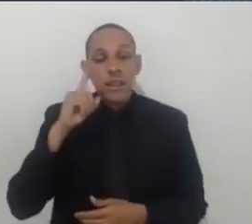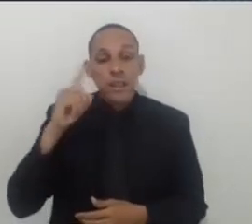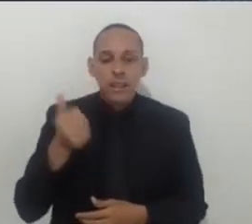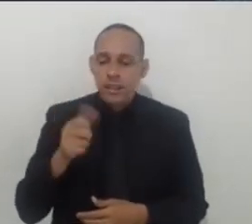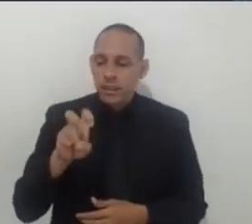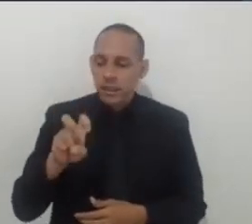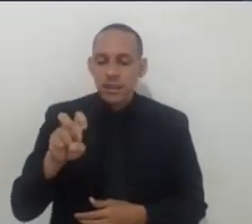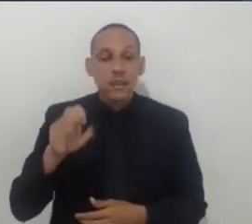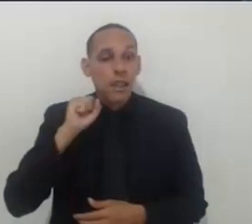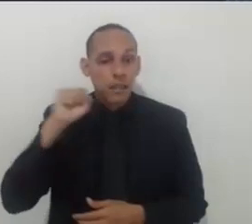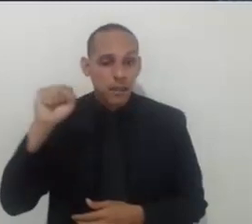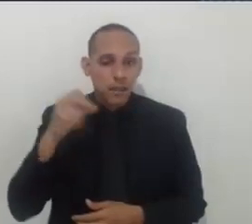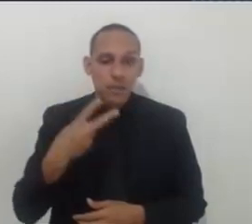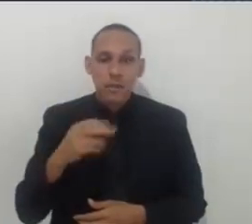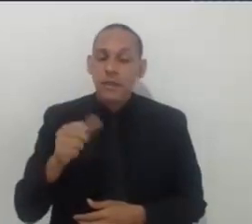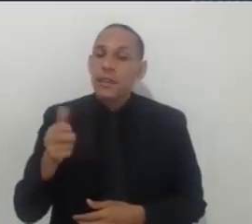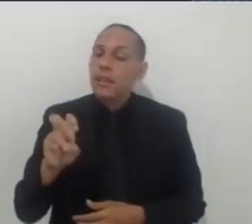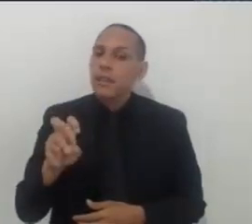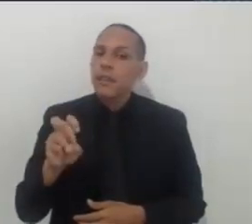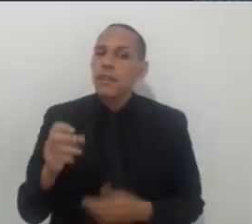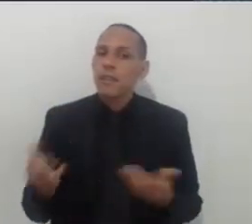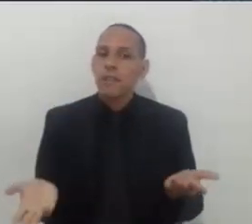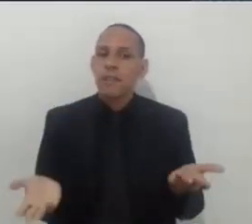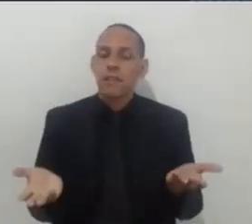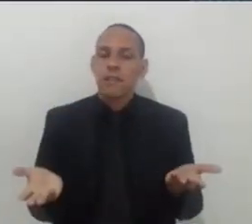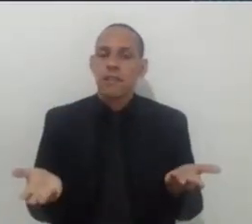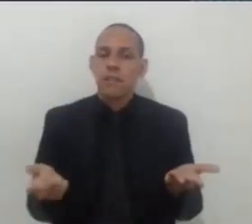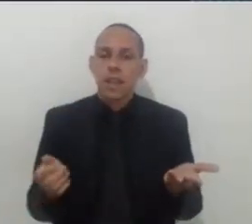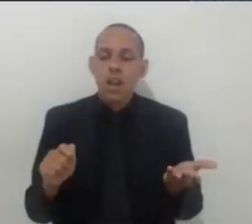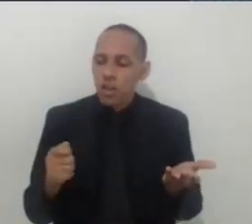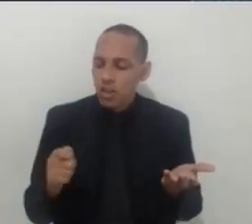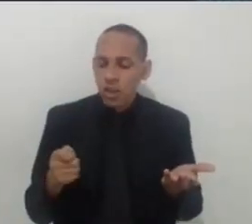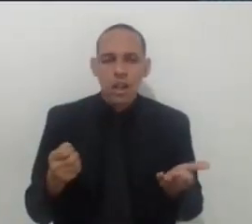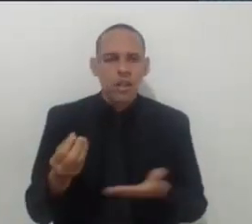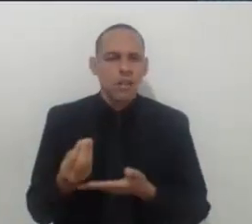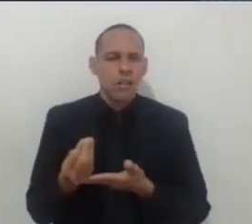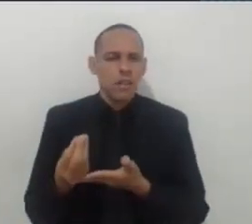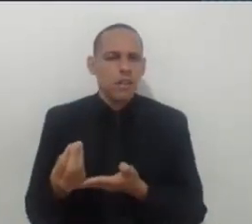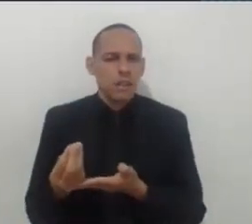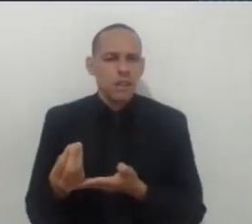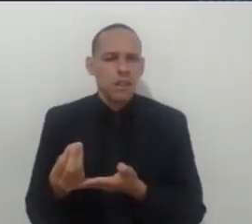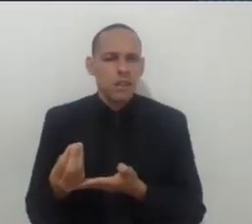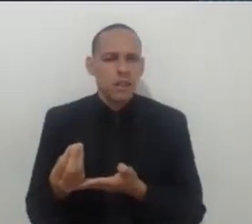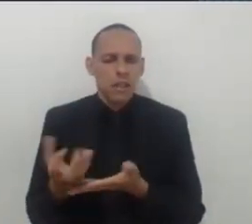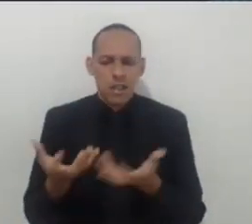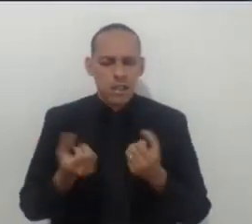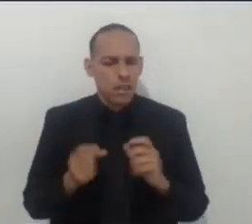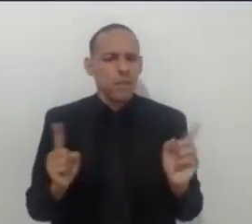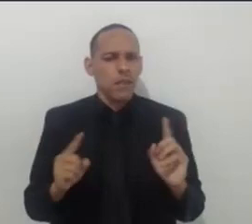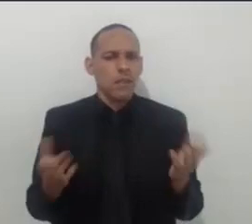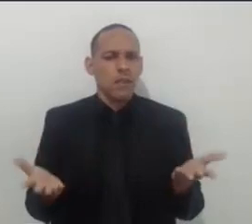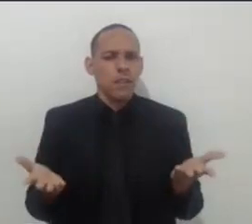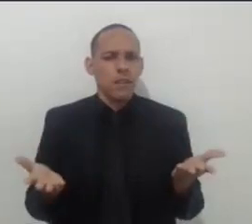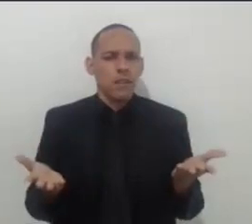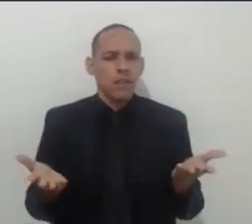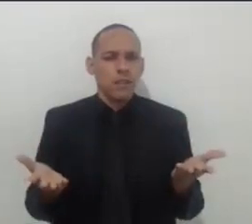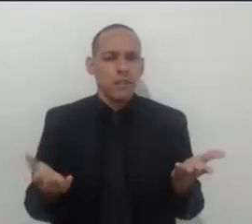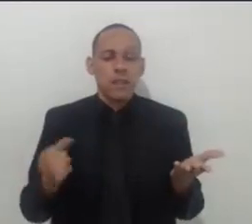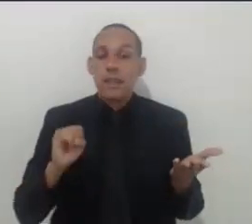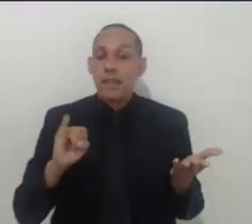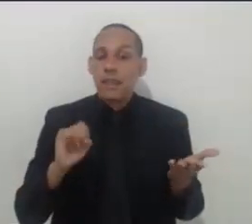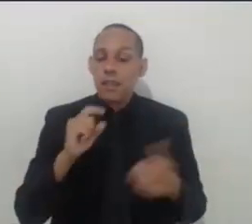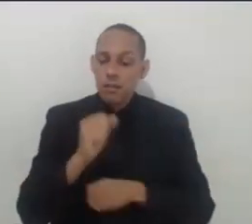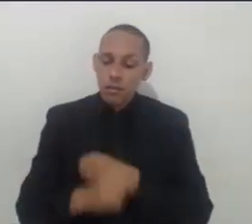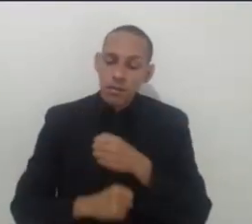2015. Agora, como é que essas chaves não foram recebidas ali se um ano